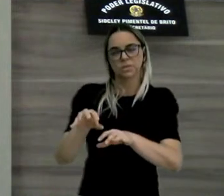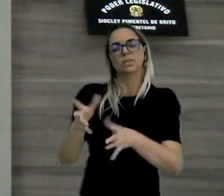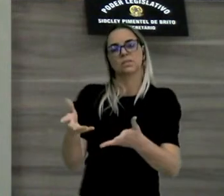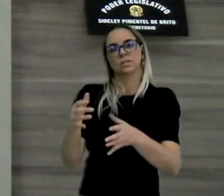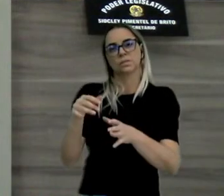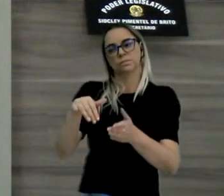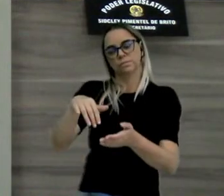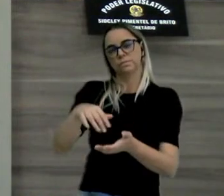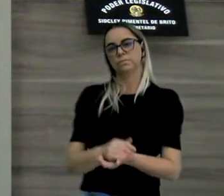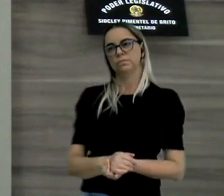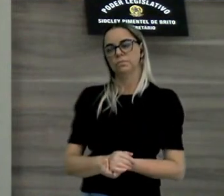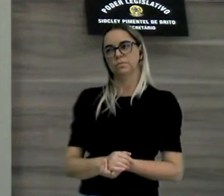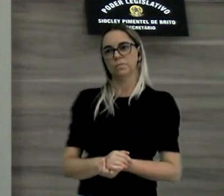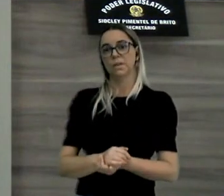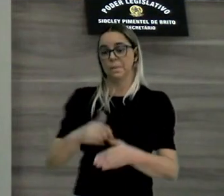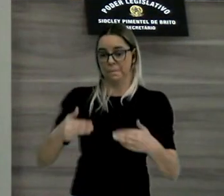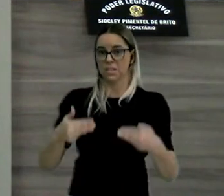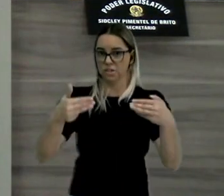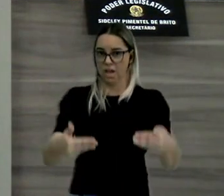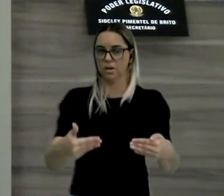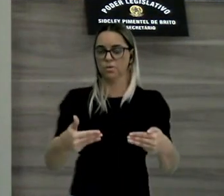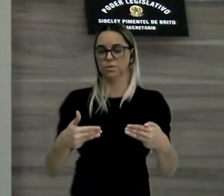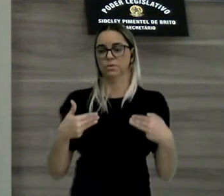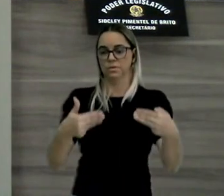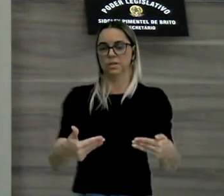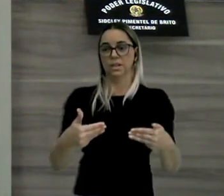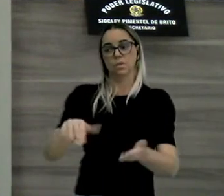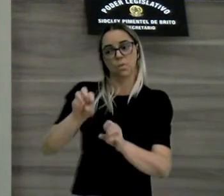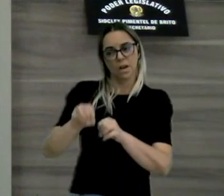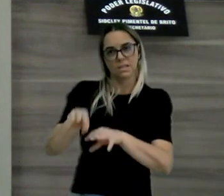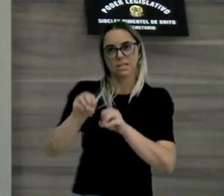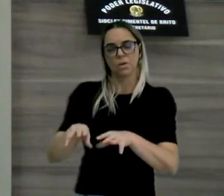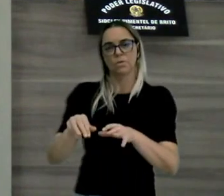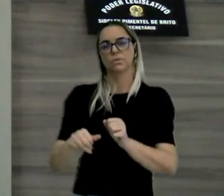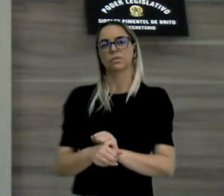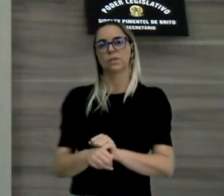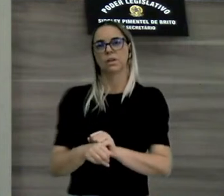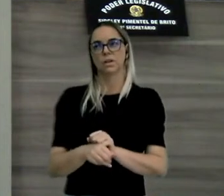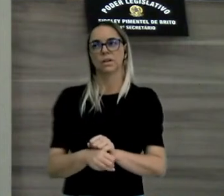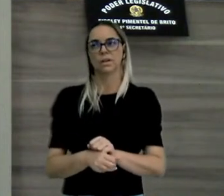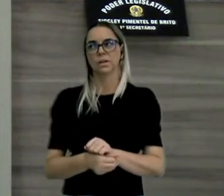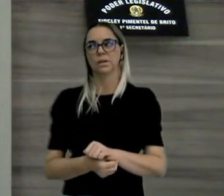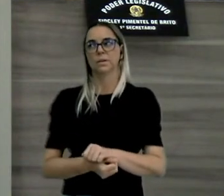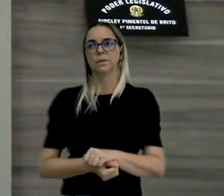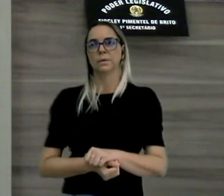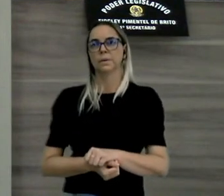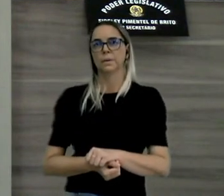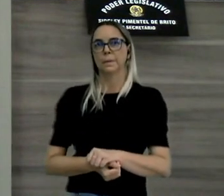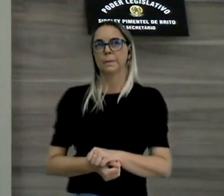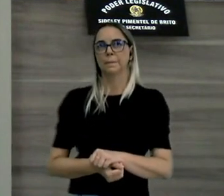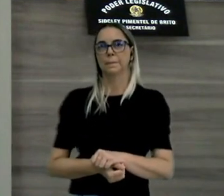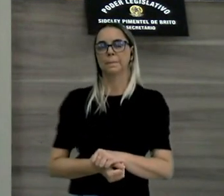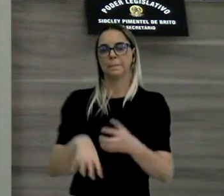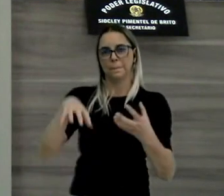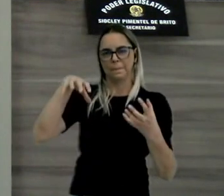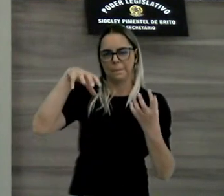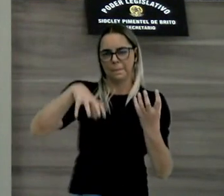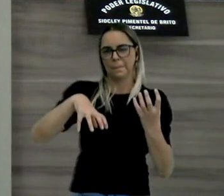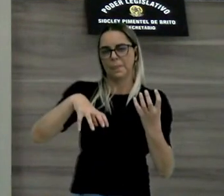Educação Ministério da Educação Explanada dos Ministérios Ofício no